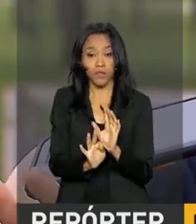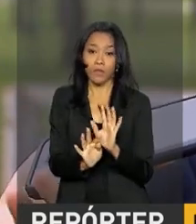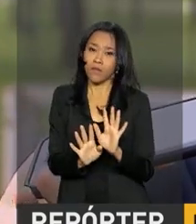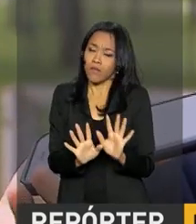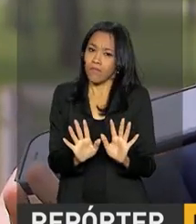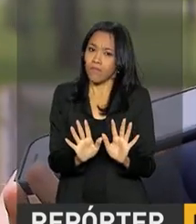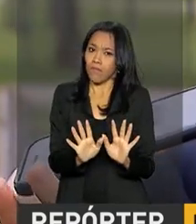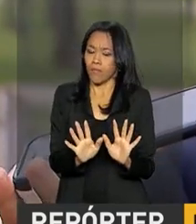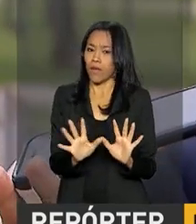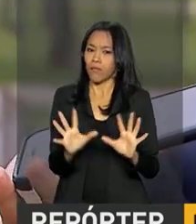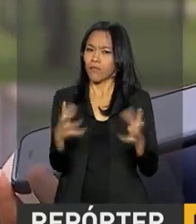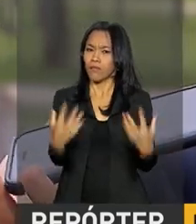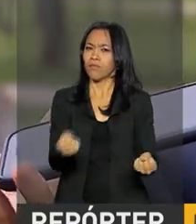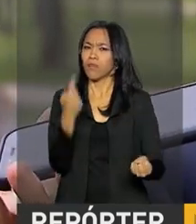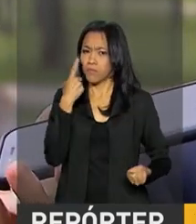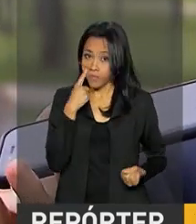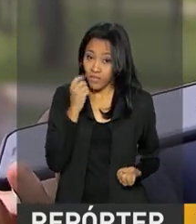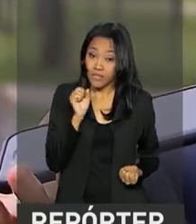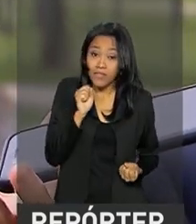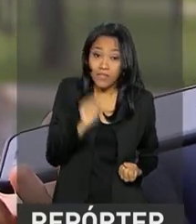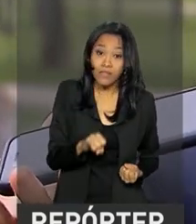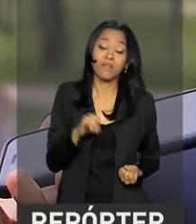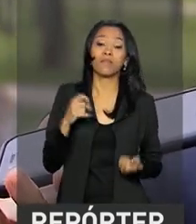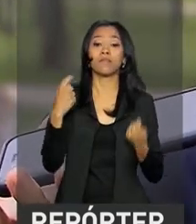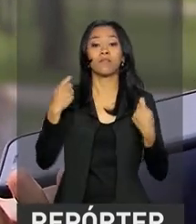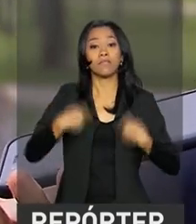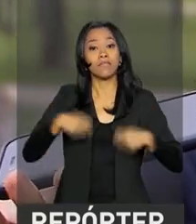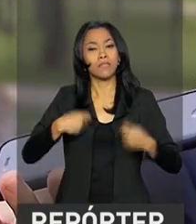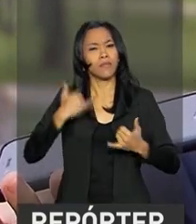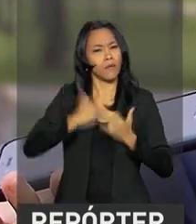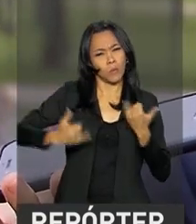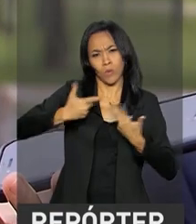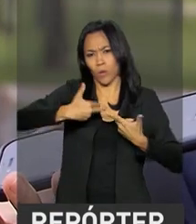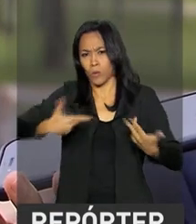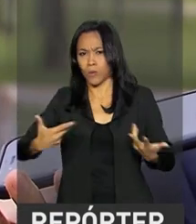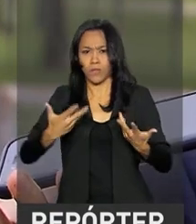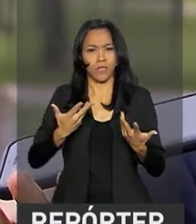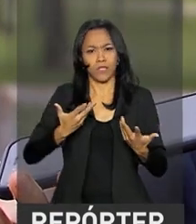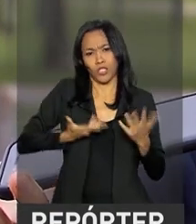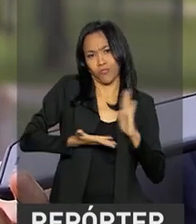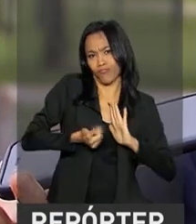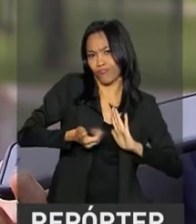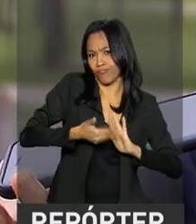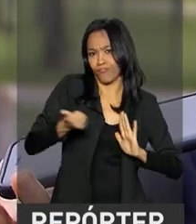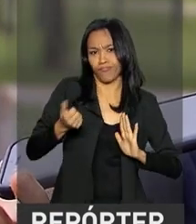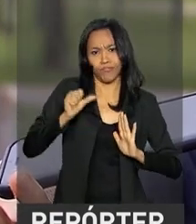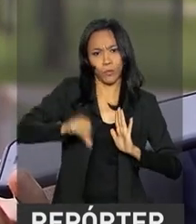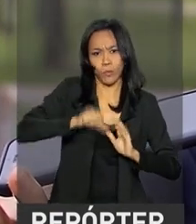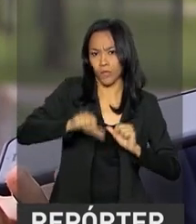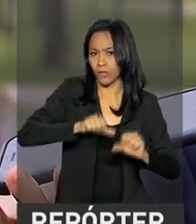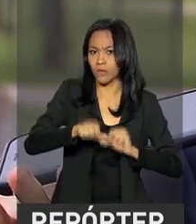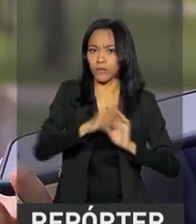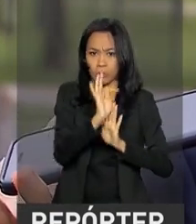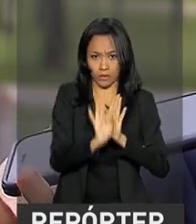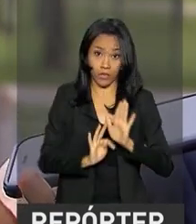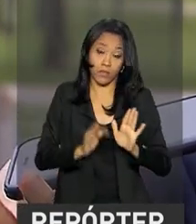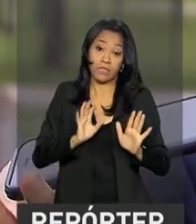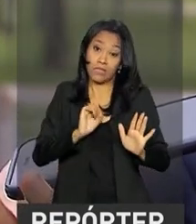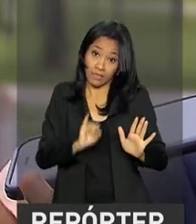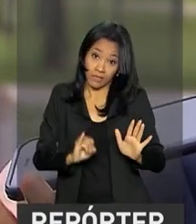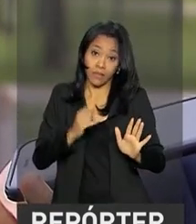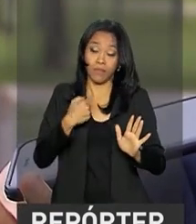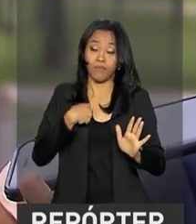ver se é necessário alguma coisa de mudança e, se for, é algo que tem que